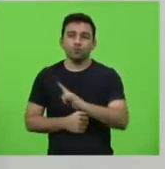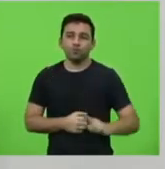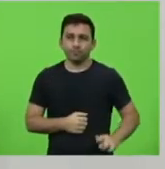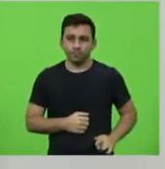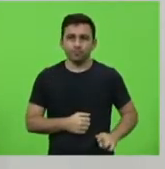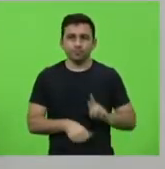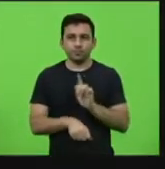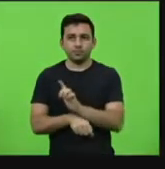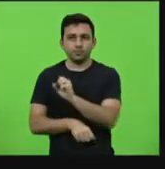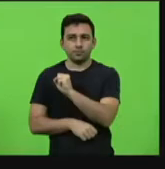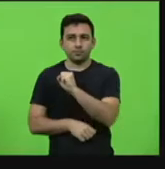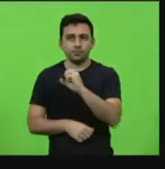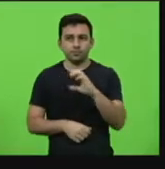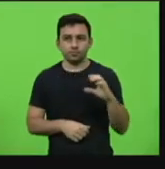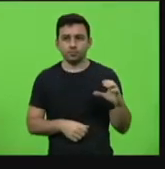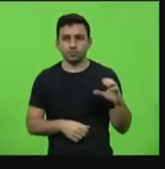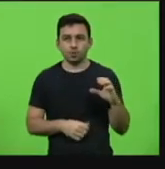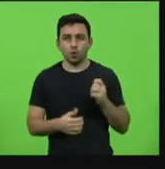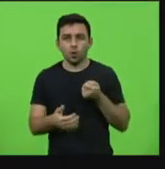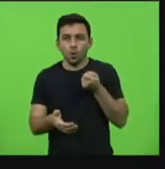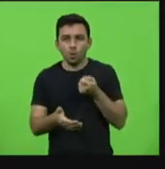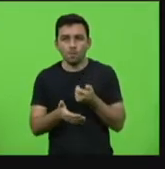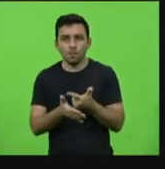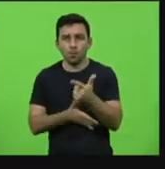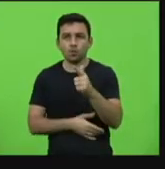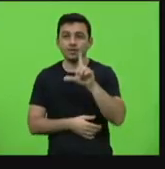governo do Estado comprou